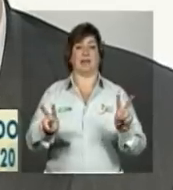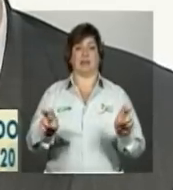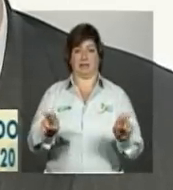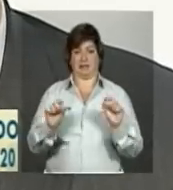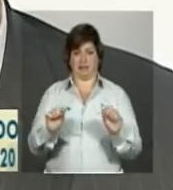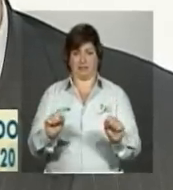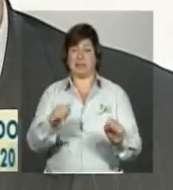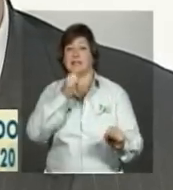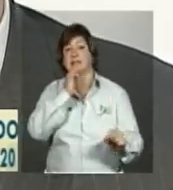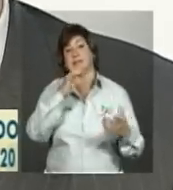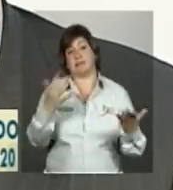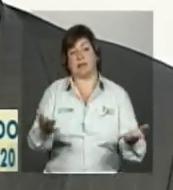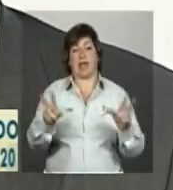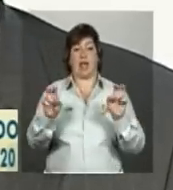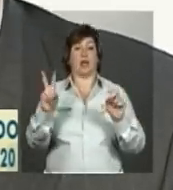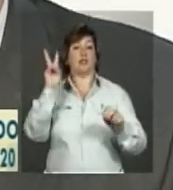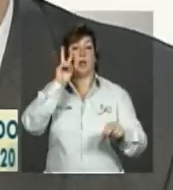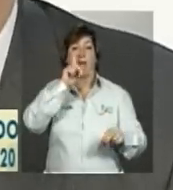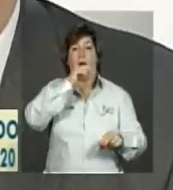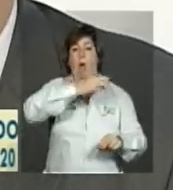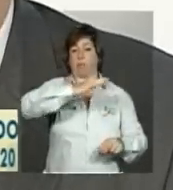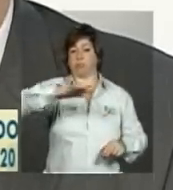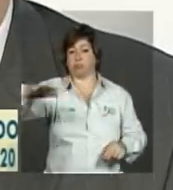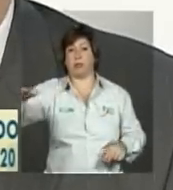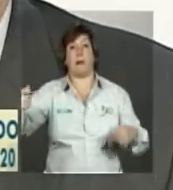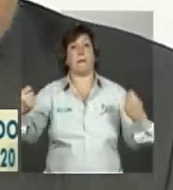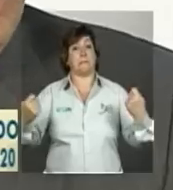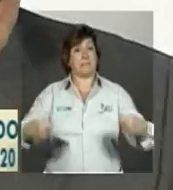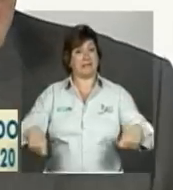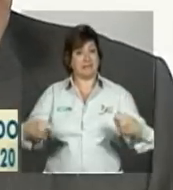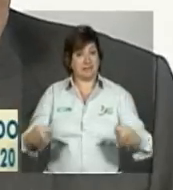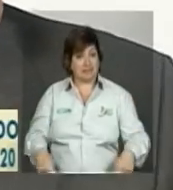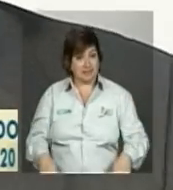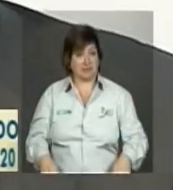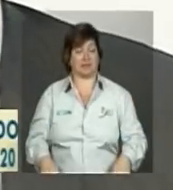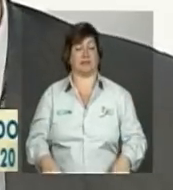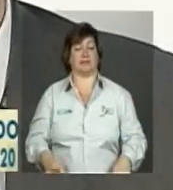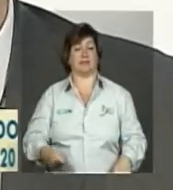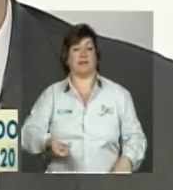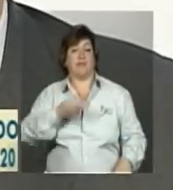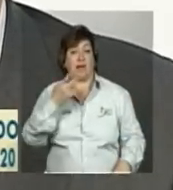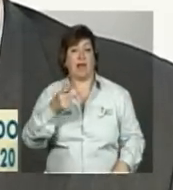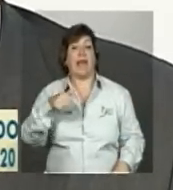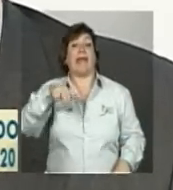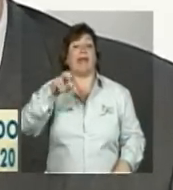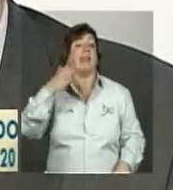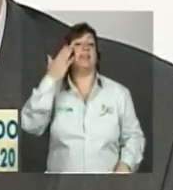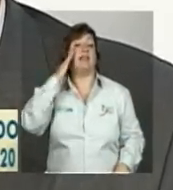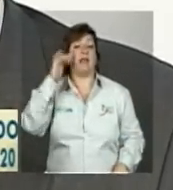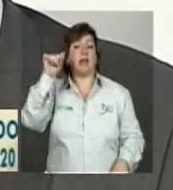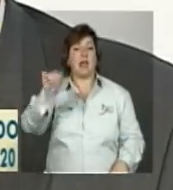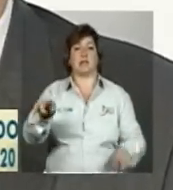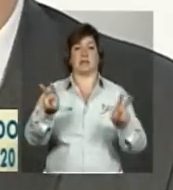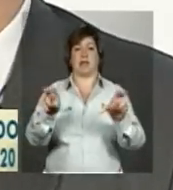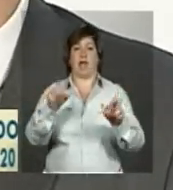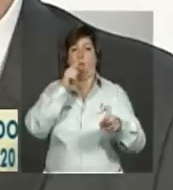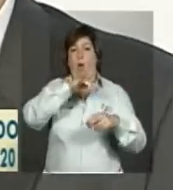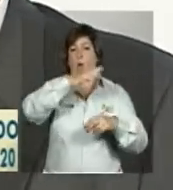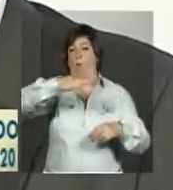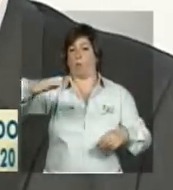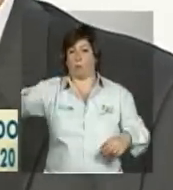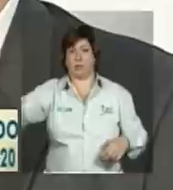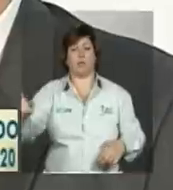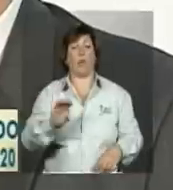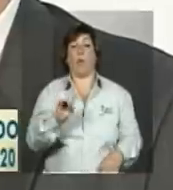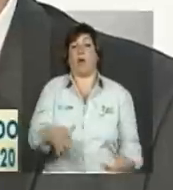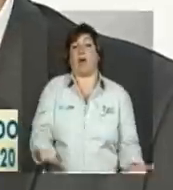Digamos, uma meta sobre oceanos tem que ser vista por quem entende de oceanos, não é por um